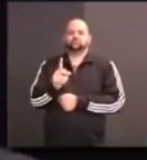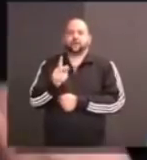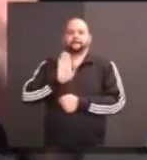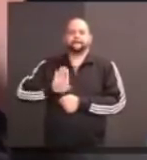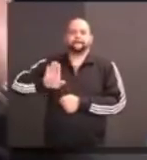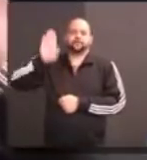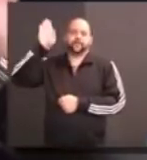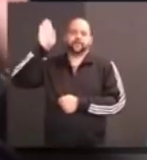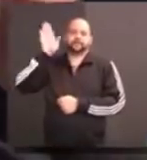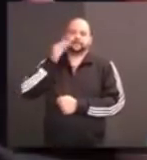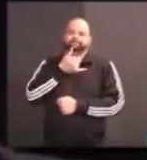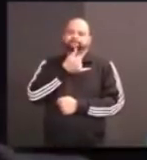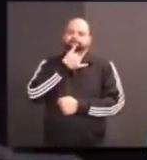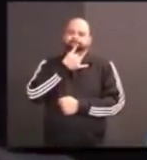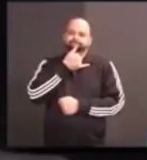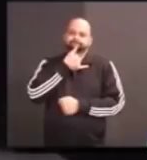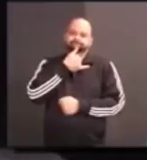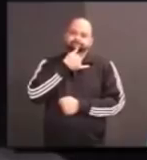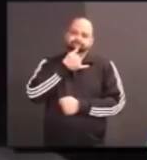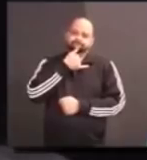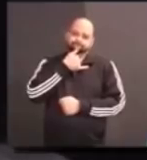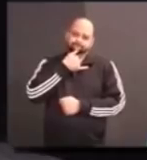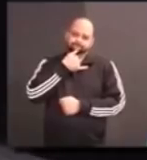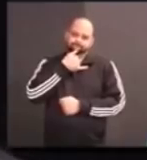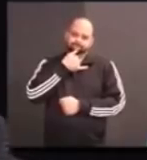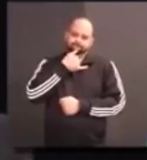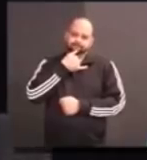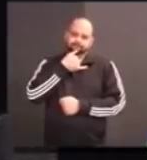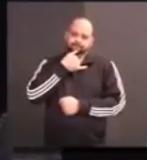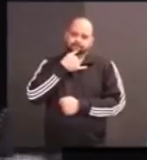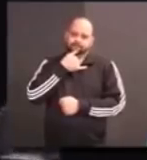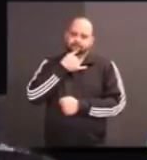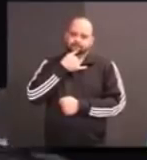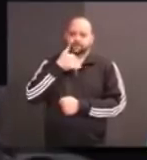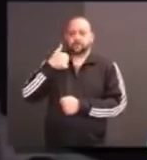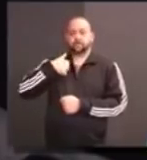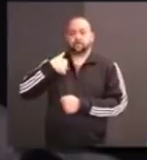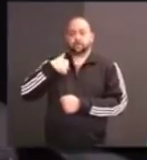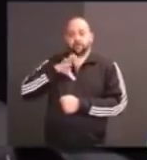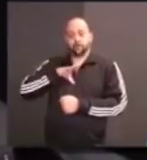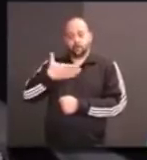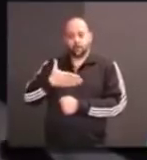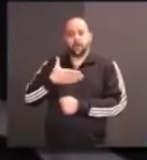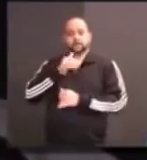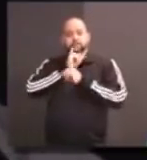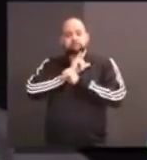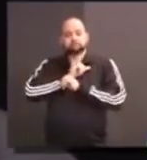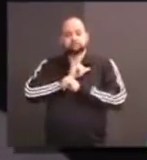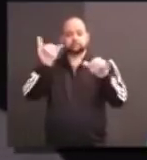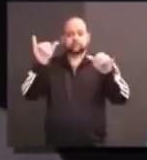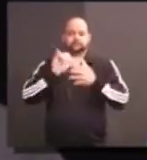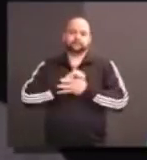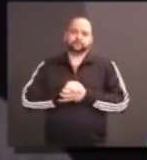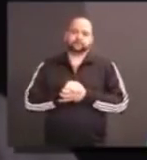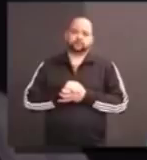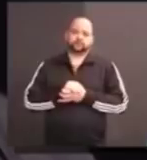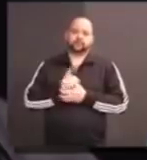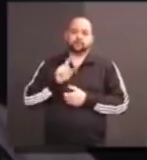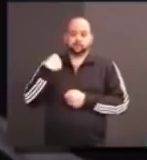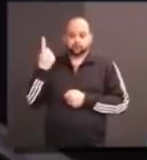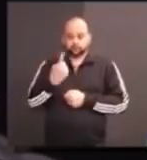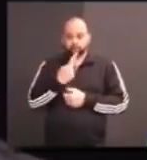infelizmente. E alguém precisa dizer, e como nós não temos